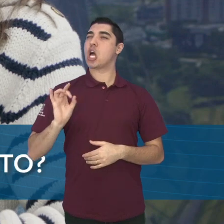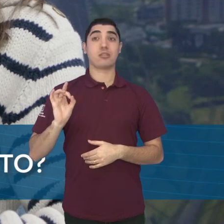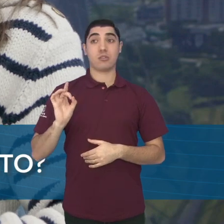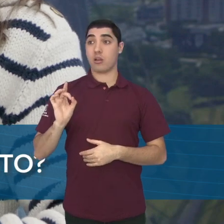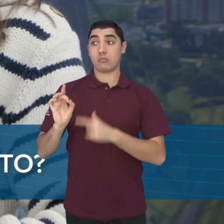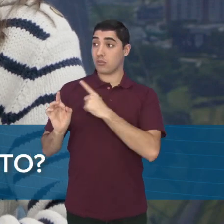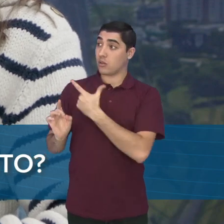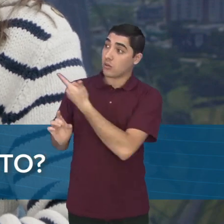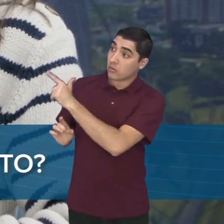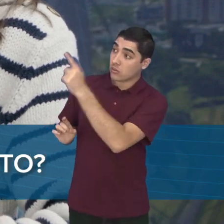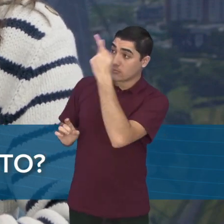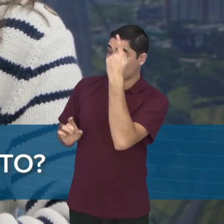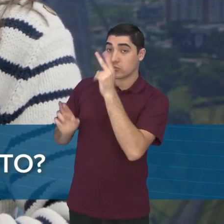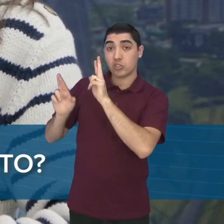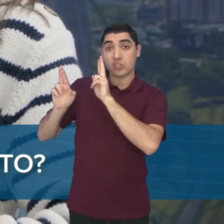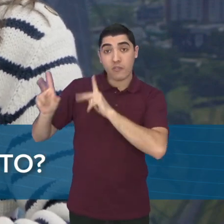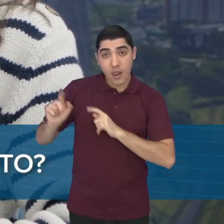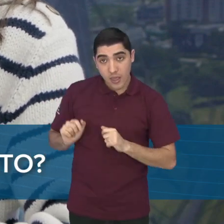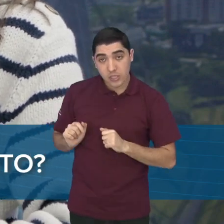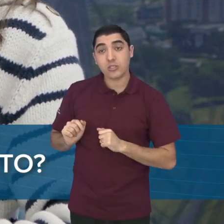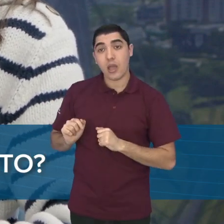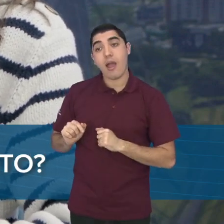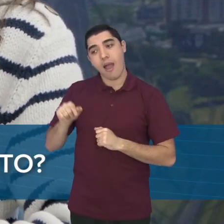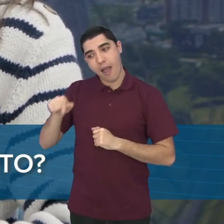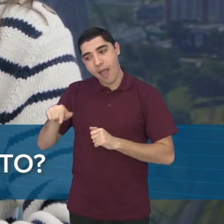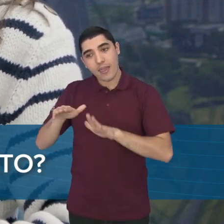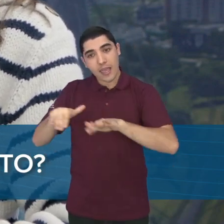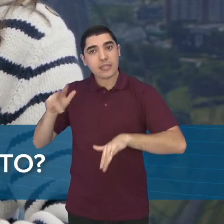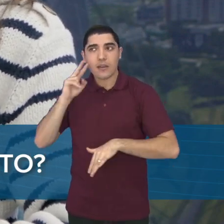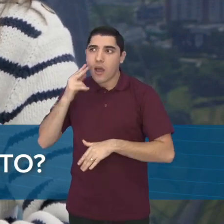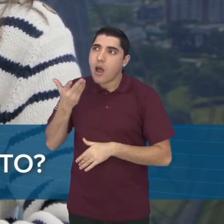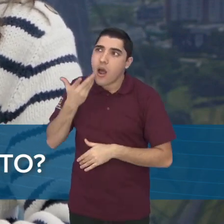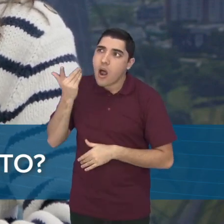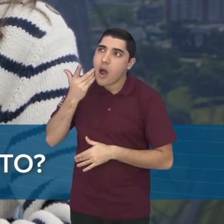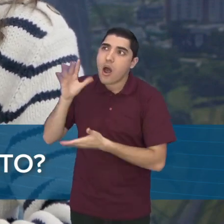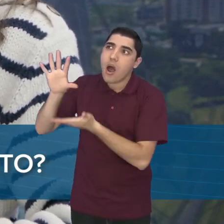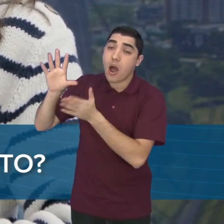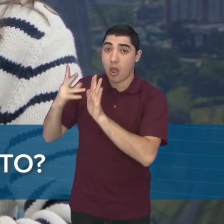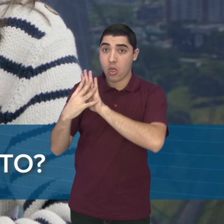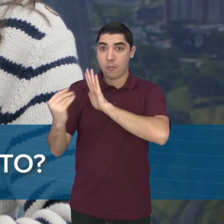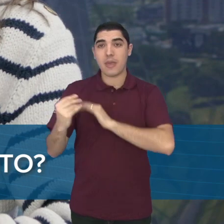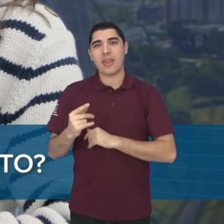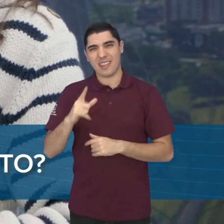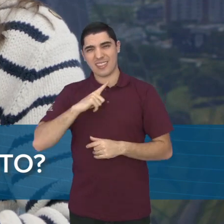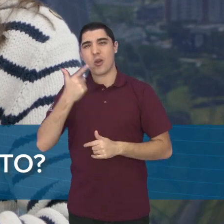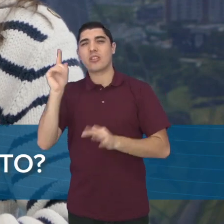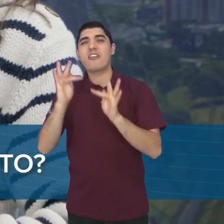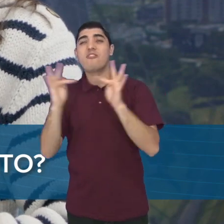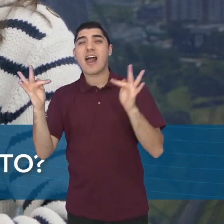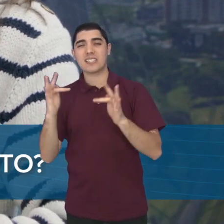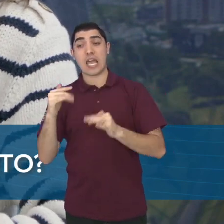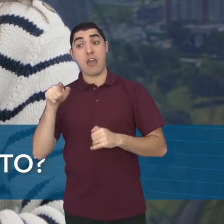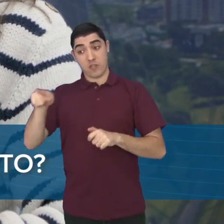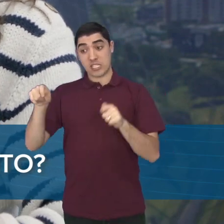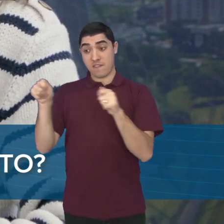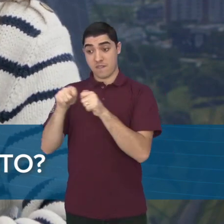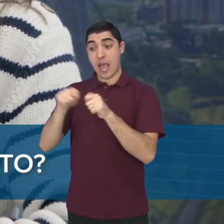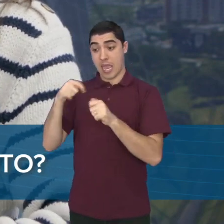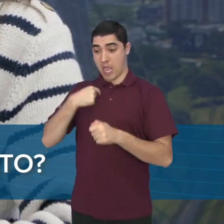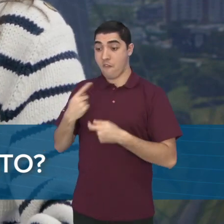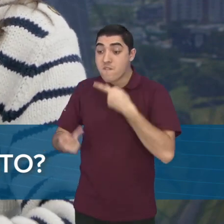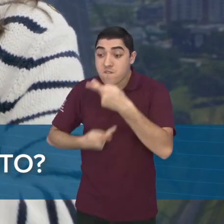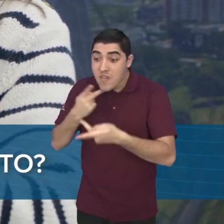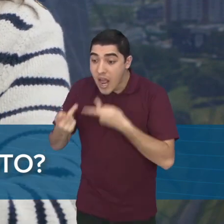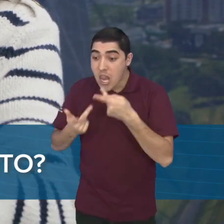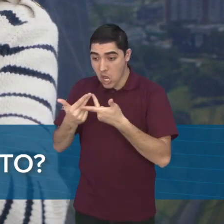é o que a gente estava falando, é uma história que se repete, então a criança aprende pelo exemplo. Tem aquela frase, né, faço o que eu falo, não o que eu faço. Porque é isso,